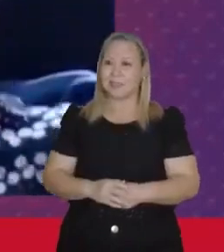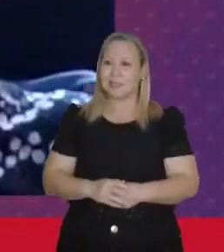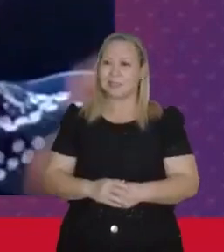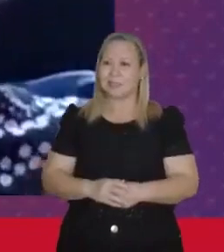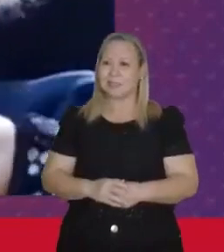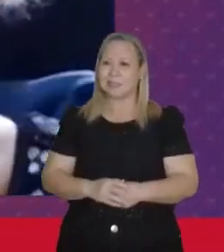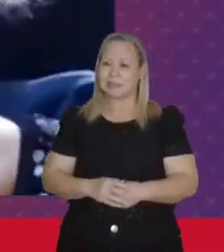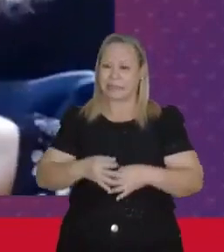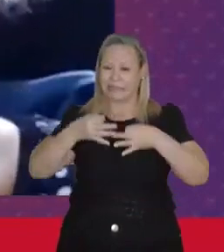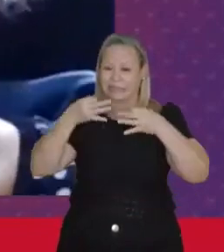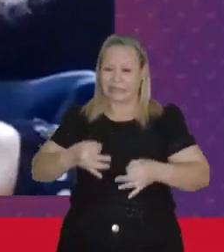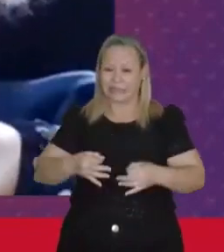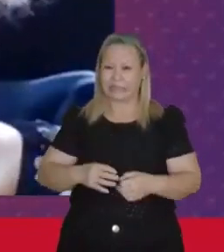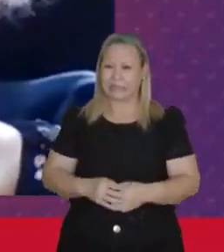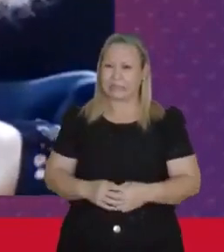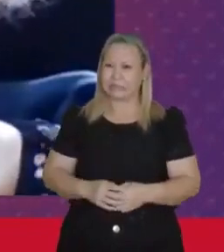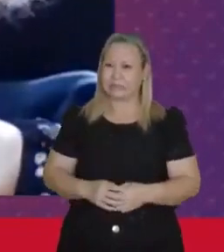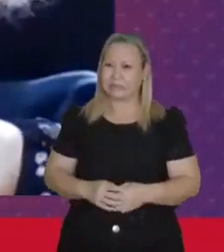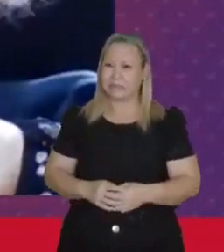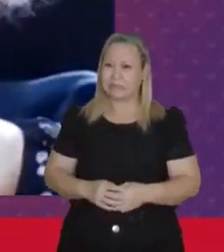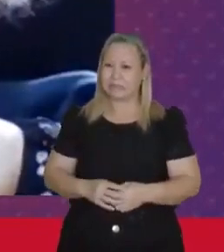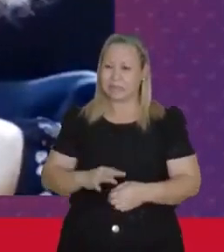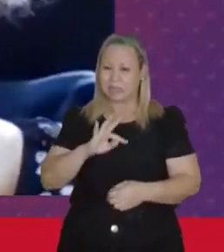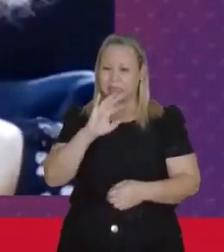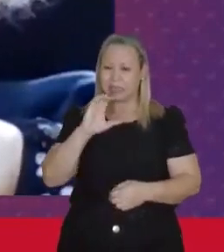fundamentalista, teocrático